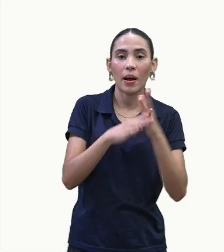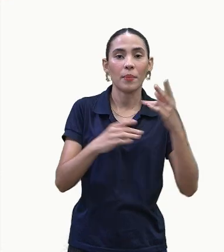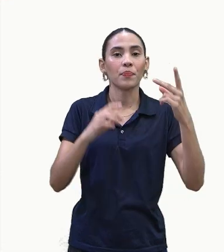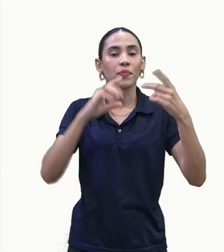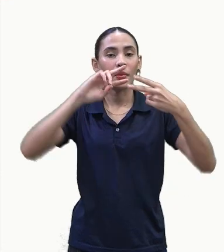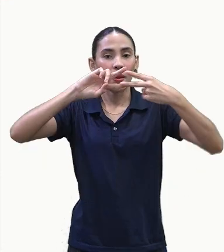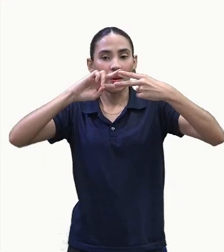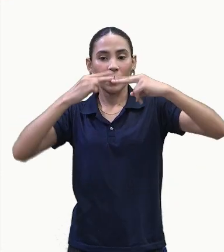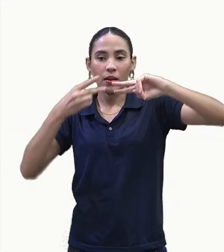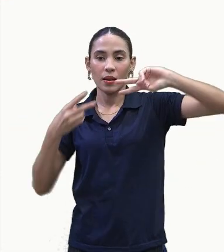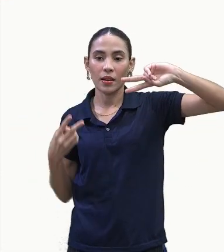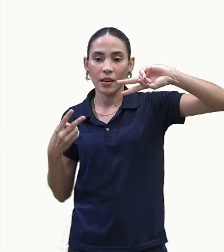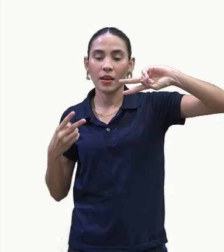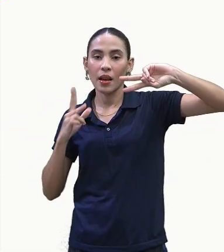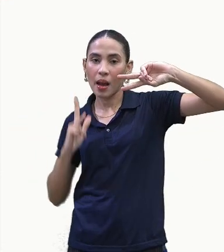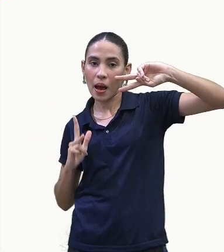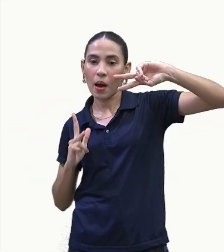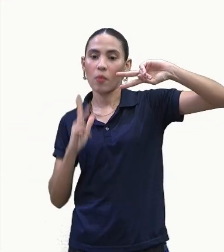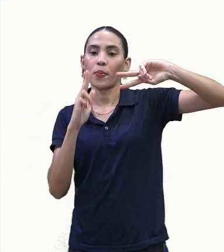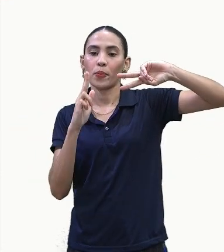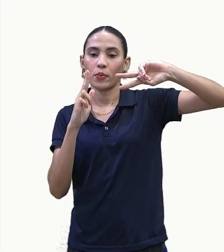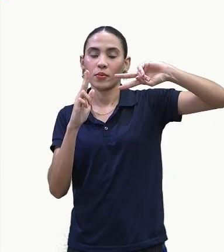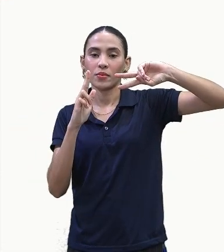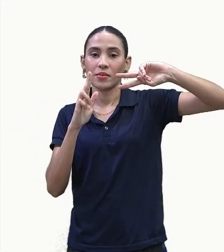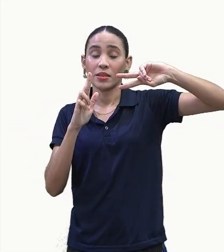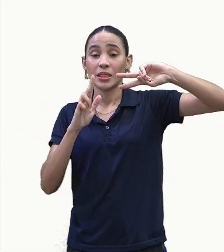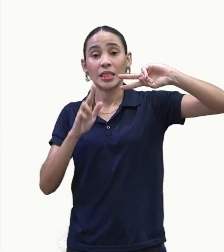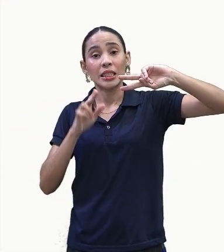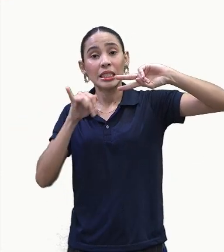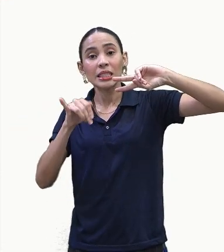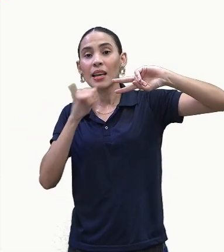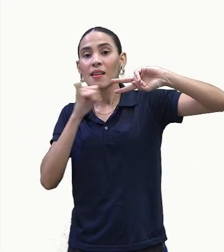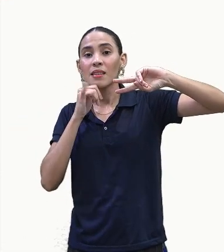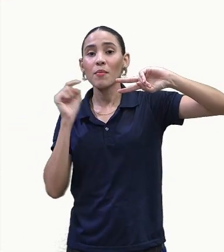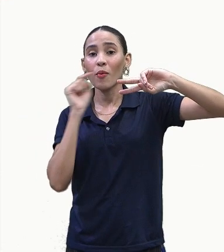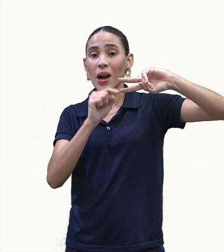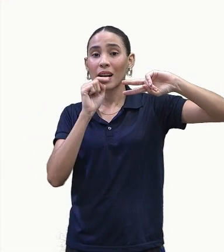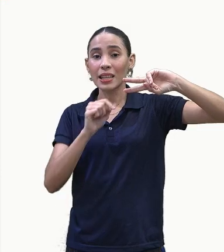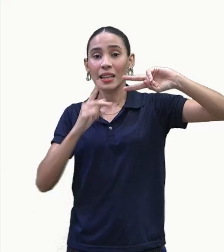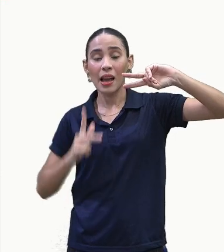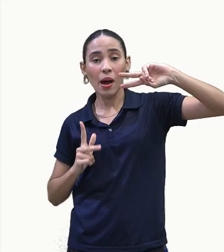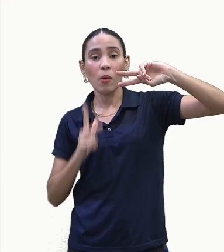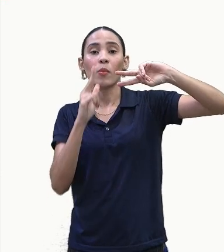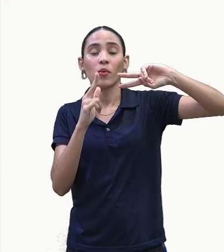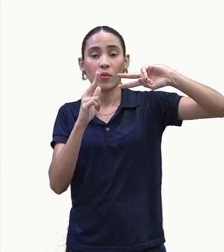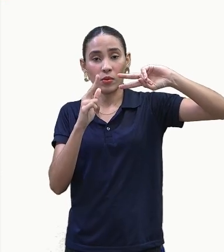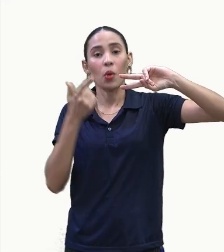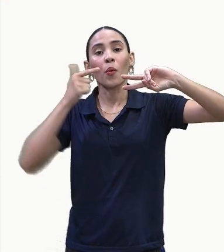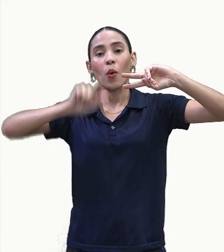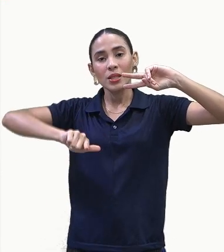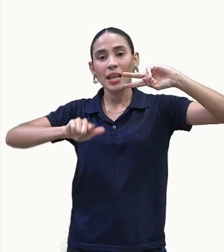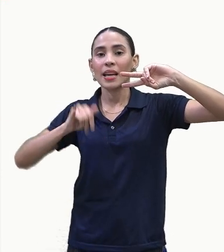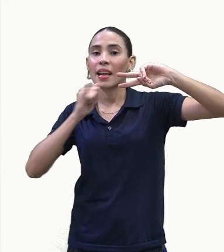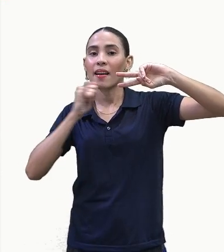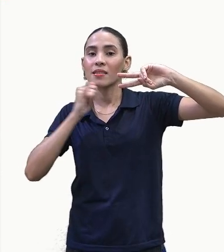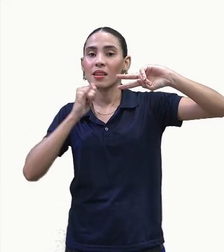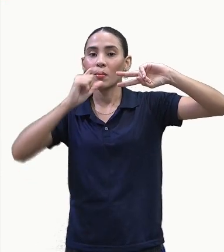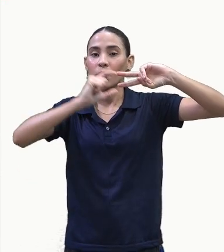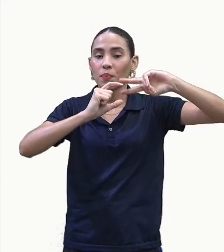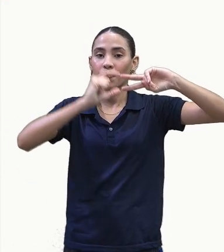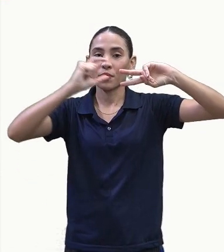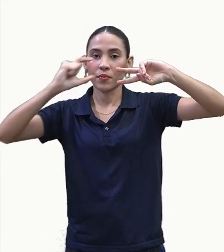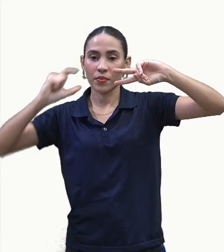DNA e fazer um corte. E aí, uma vez que aquele DNA ele está cortado, a gente consegue, então, retirar